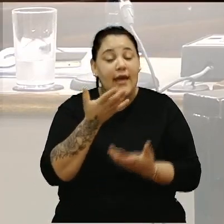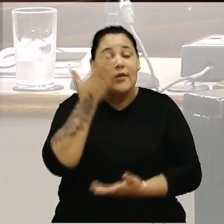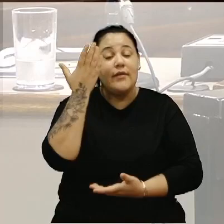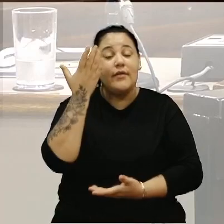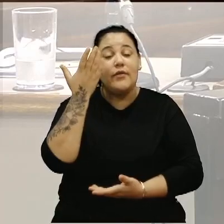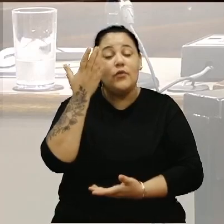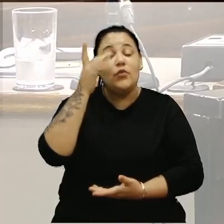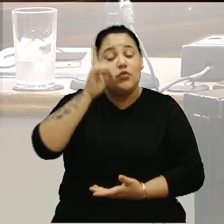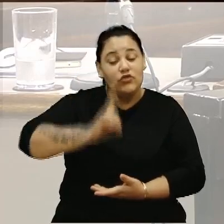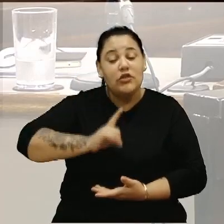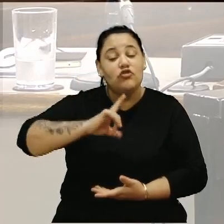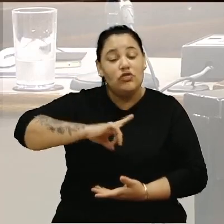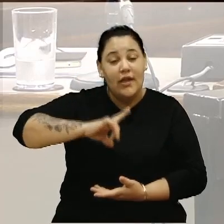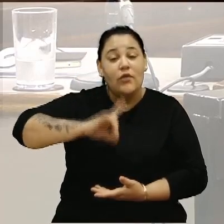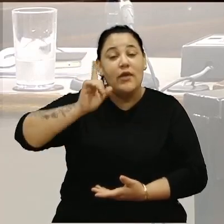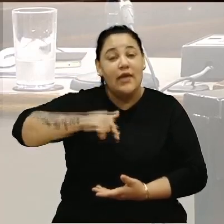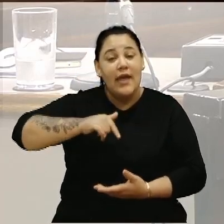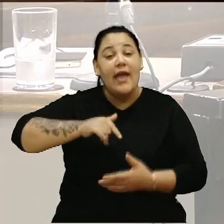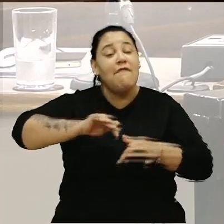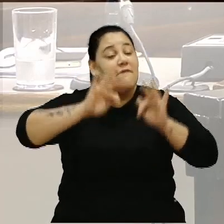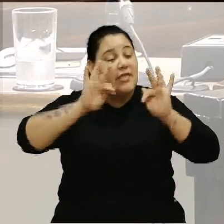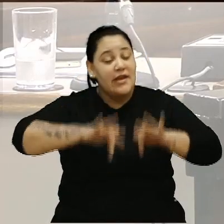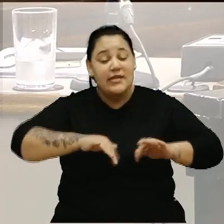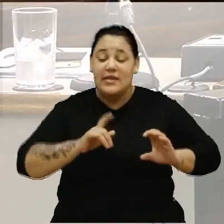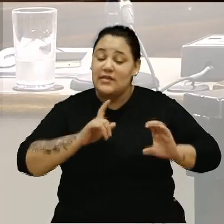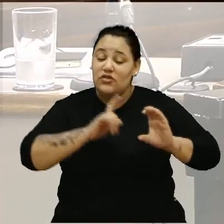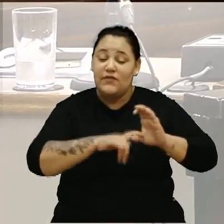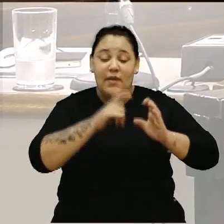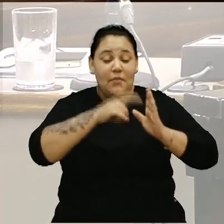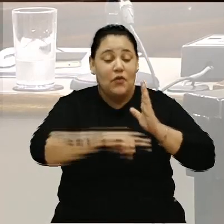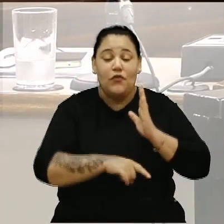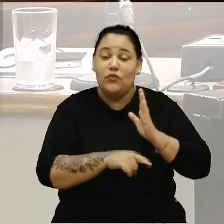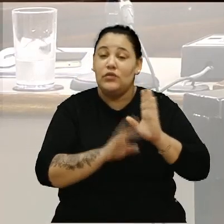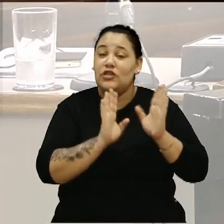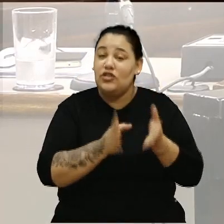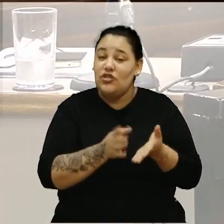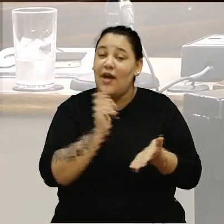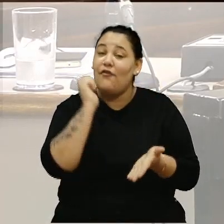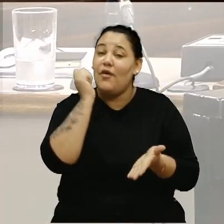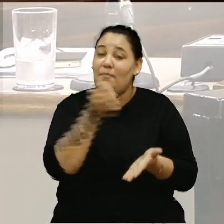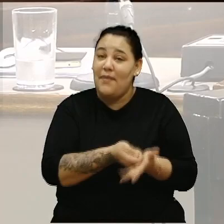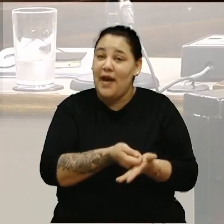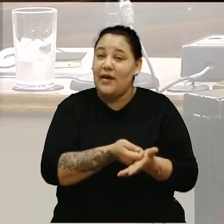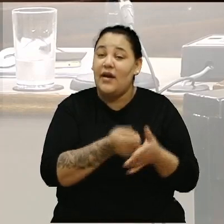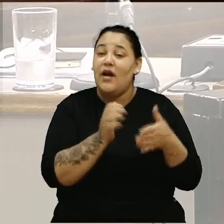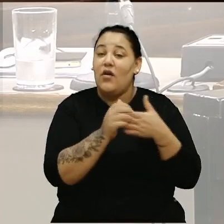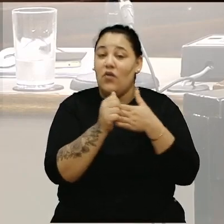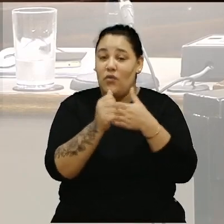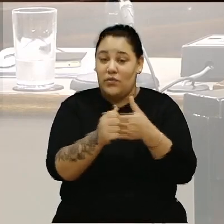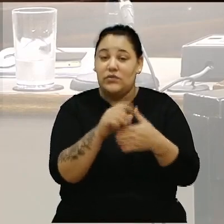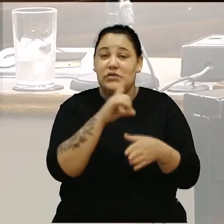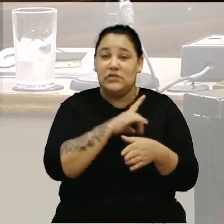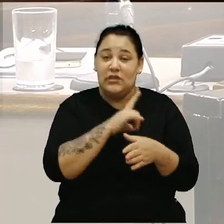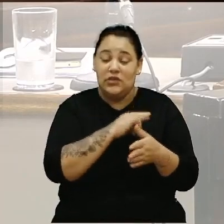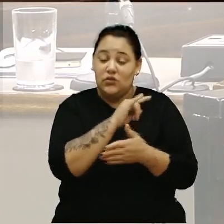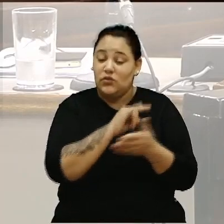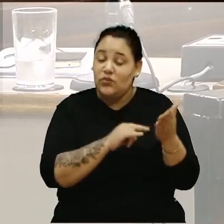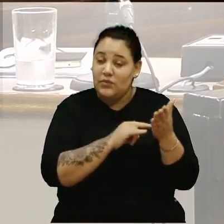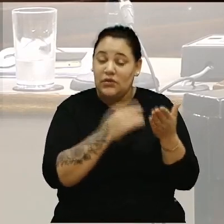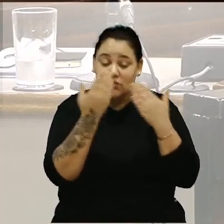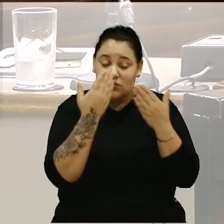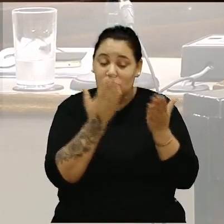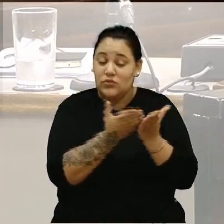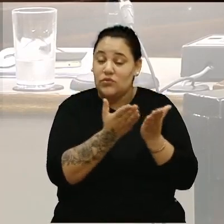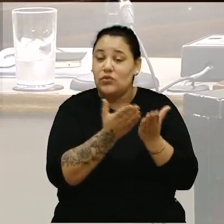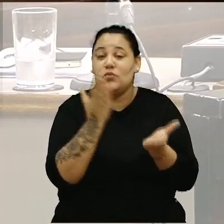dívida extensa, complexa e já quitada, conforme consta na conclusão pericial do processo.